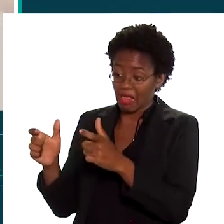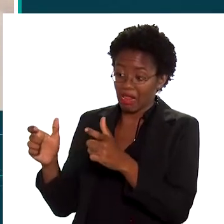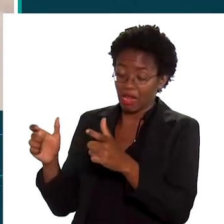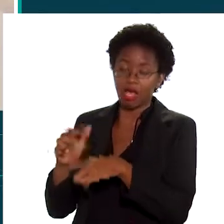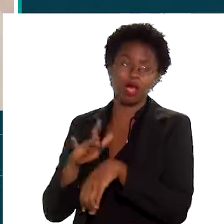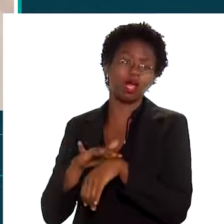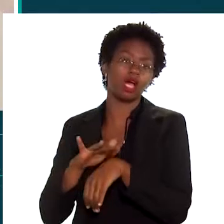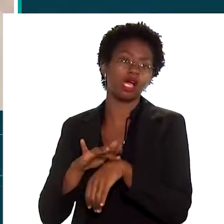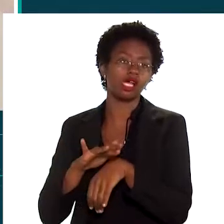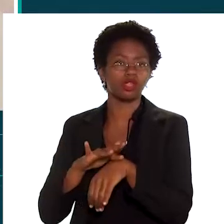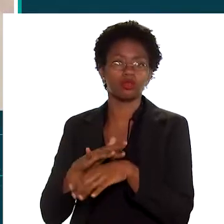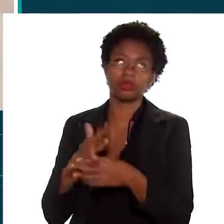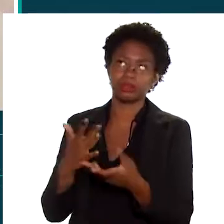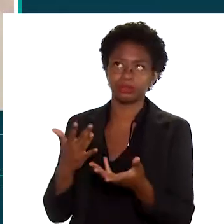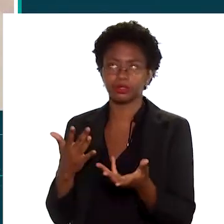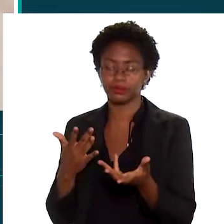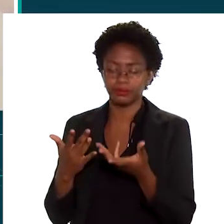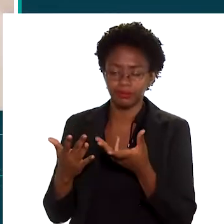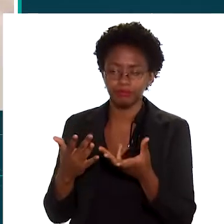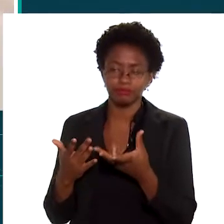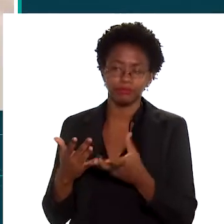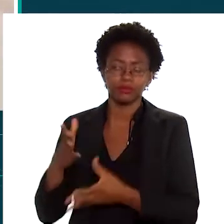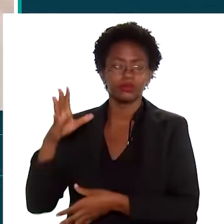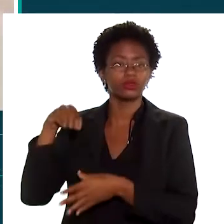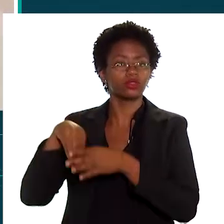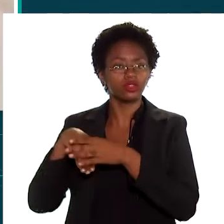uma doença ainda